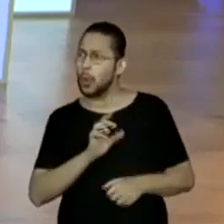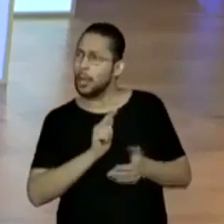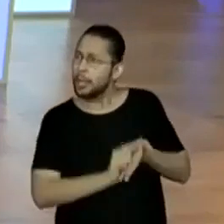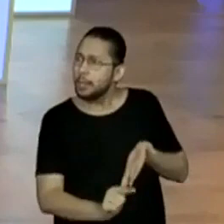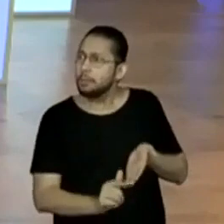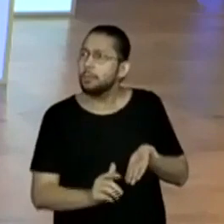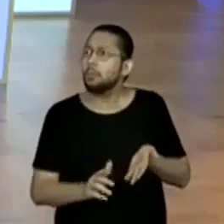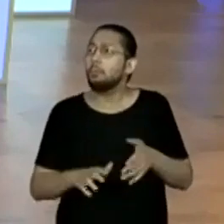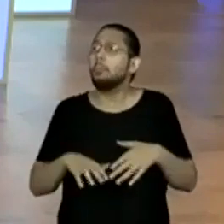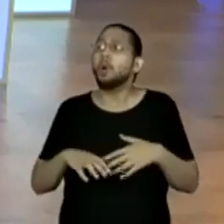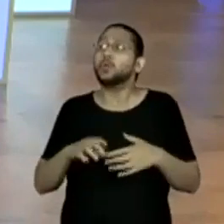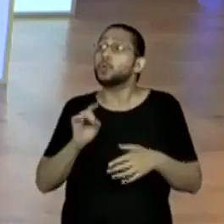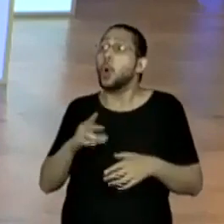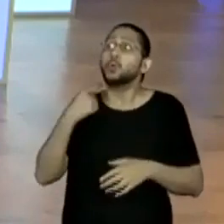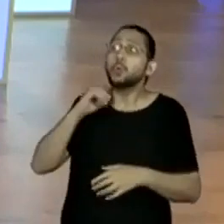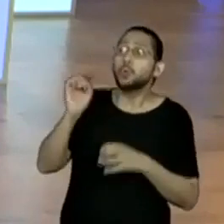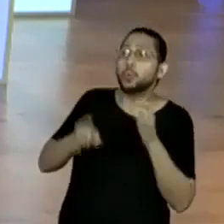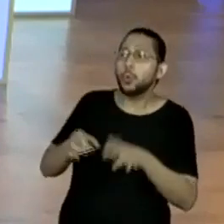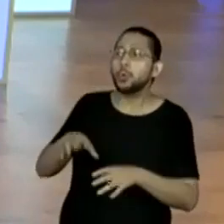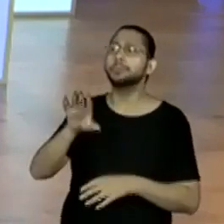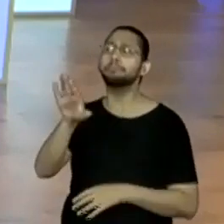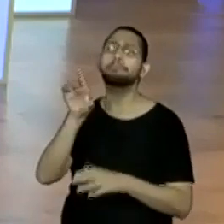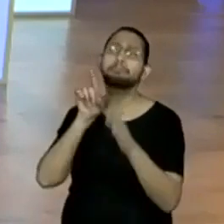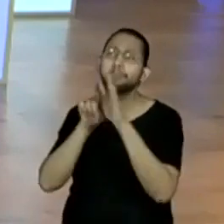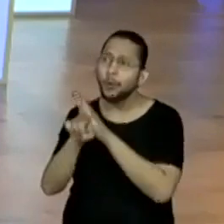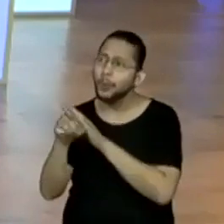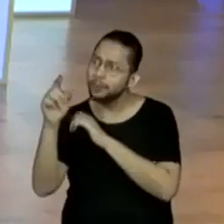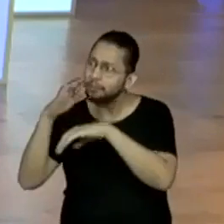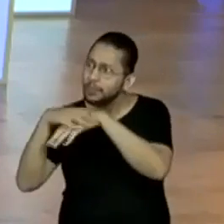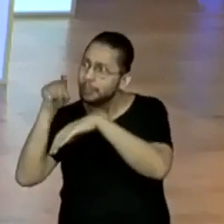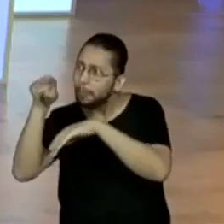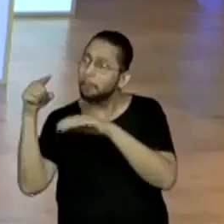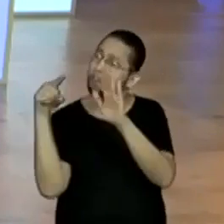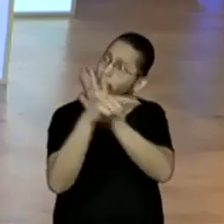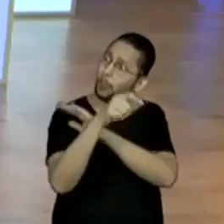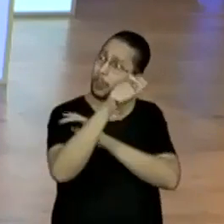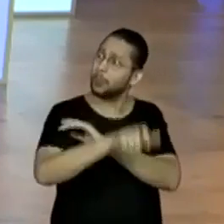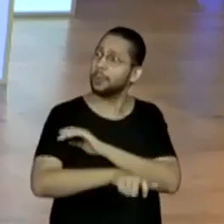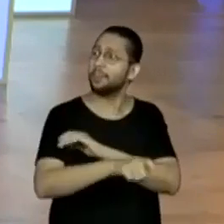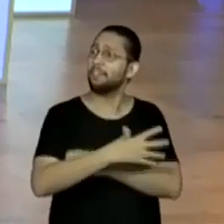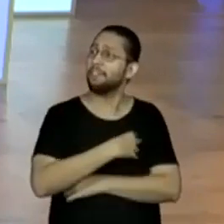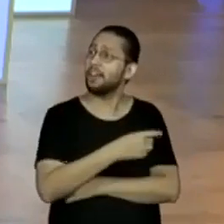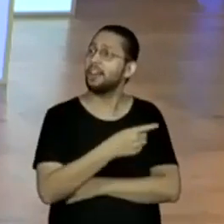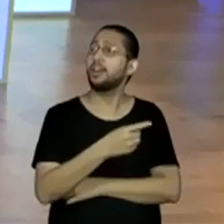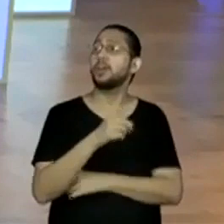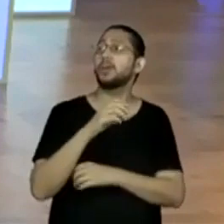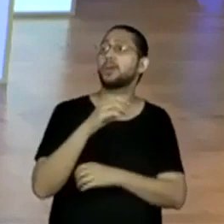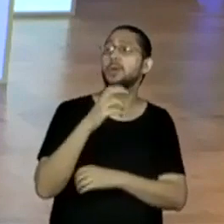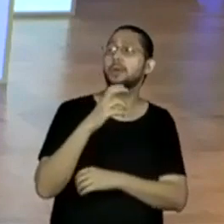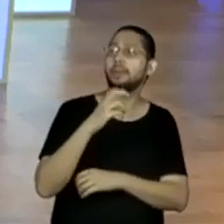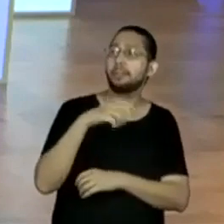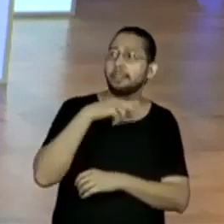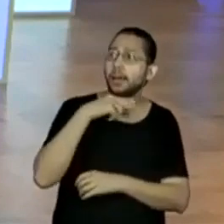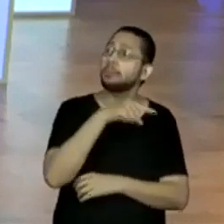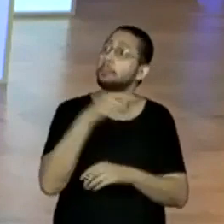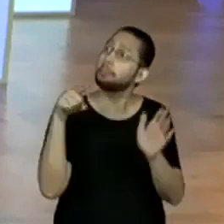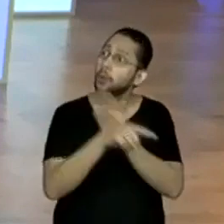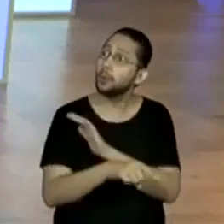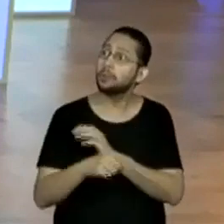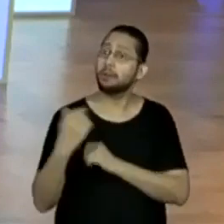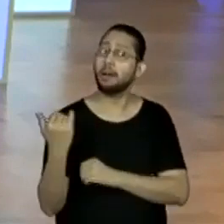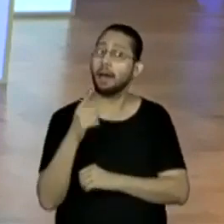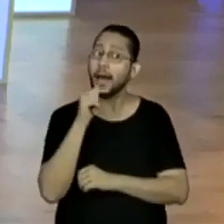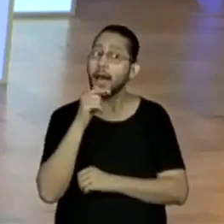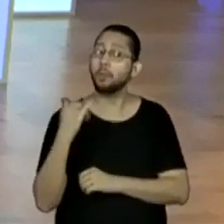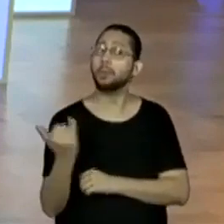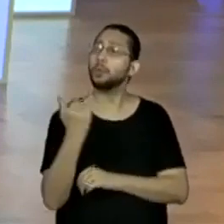Rio Tietê ele pode ter solução? Fala da importância da água. E isso é muito importante, principalmente nesse período que nós estamos